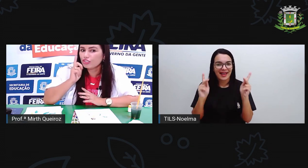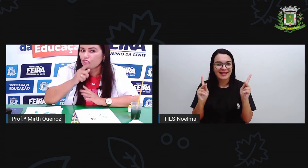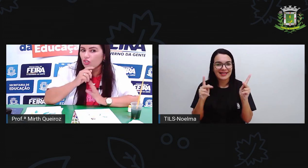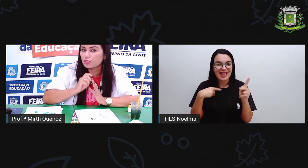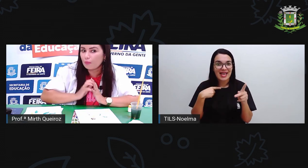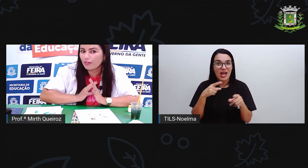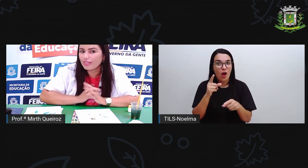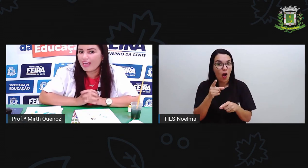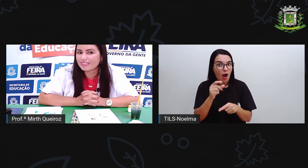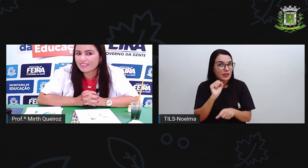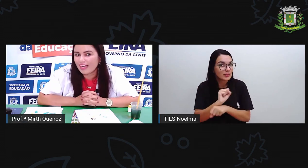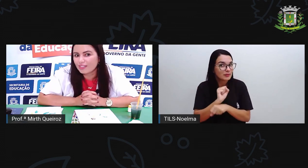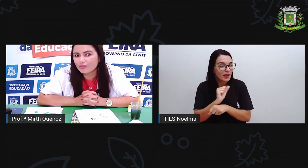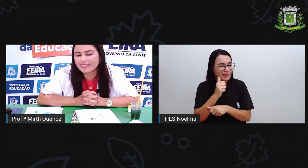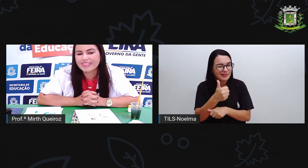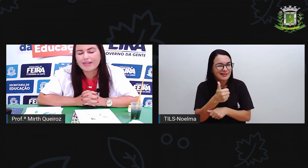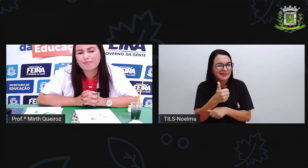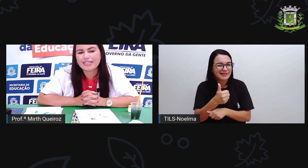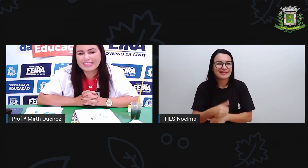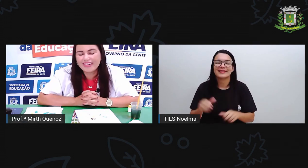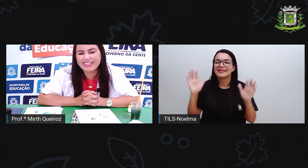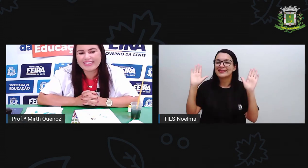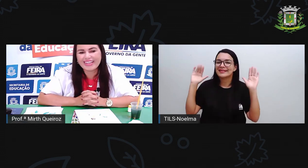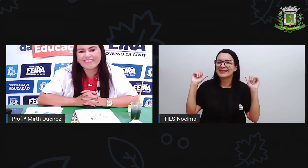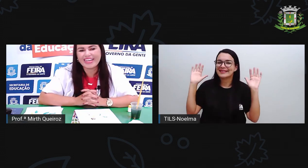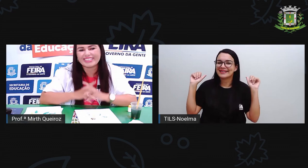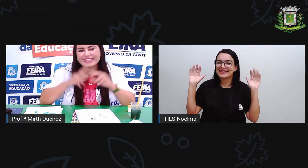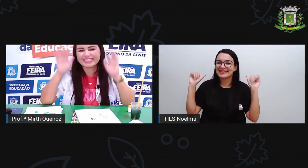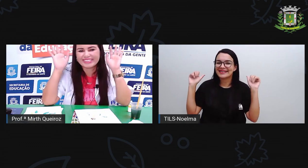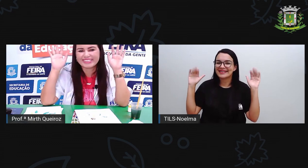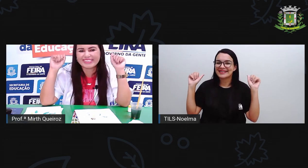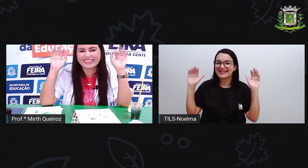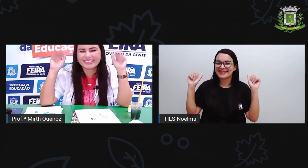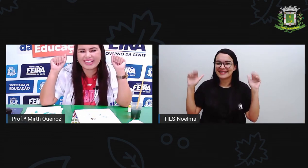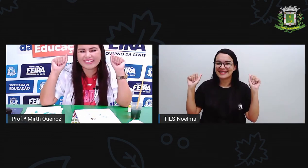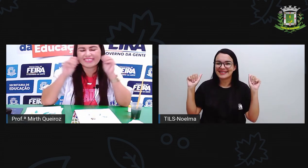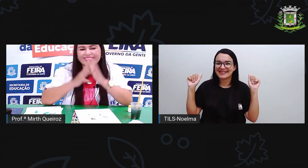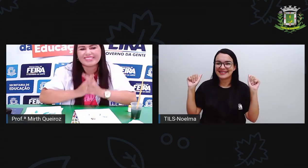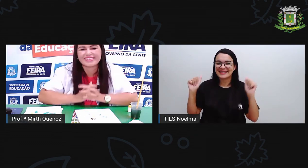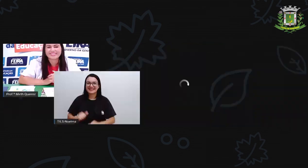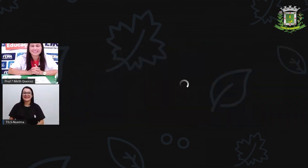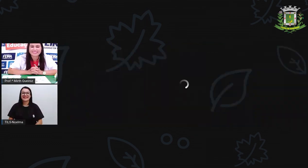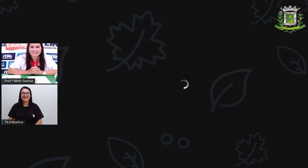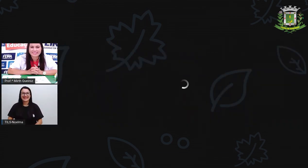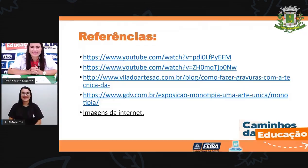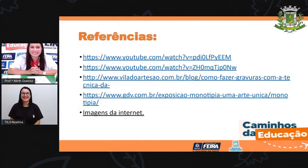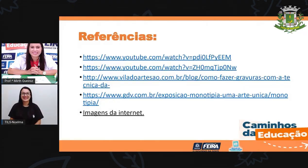Eu te espero lá, certo? Beijão e até mais. Tchau, tchau.